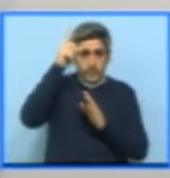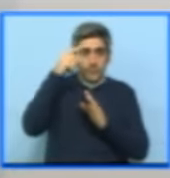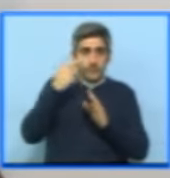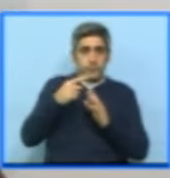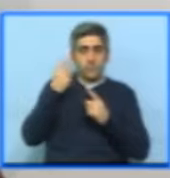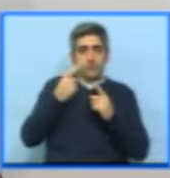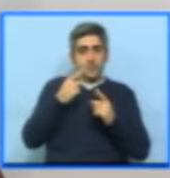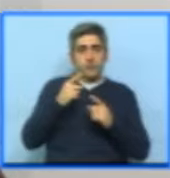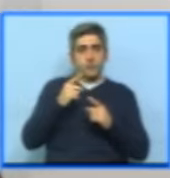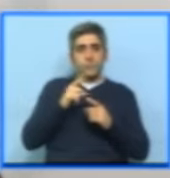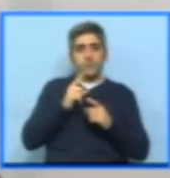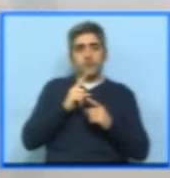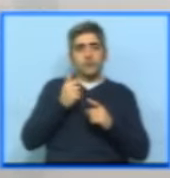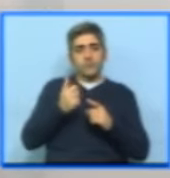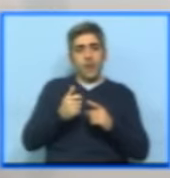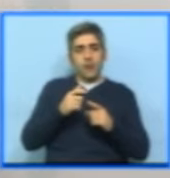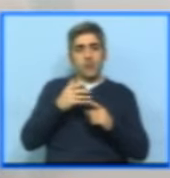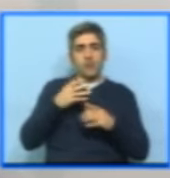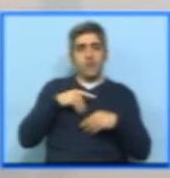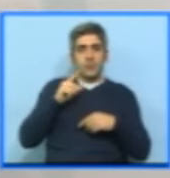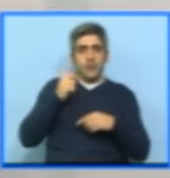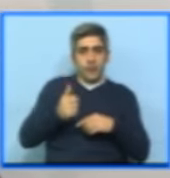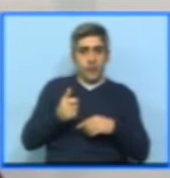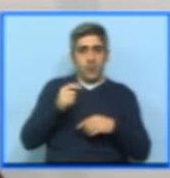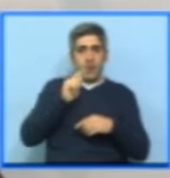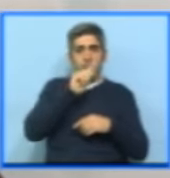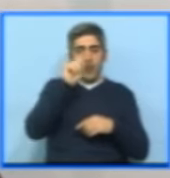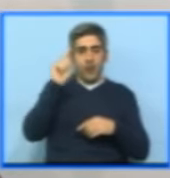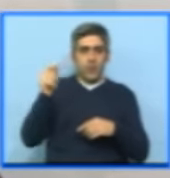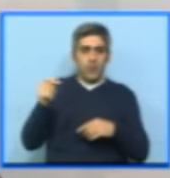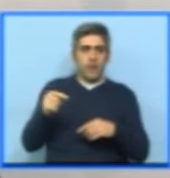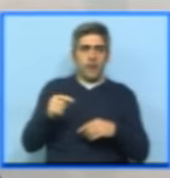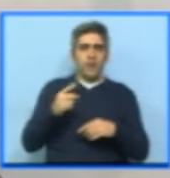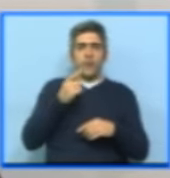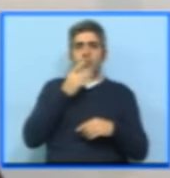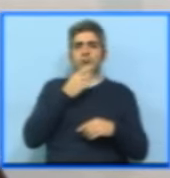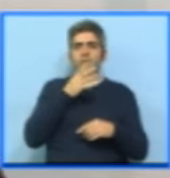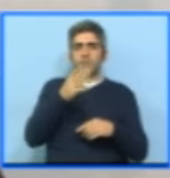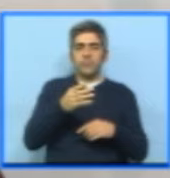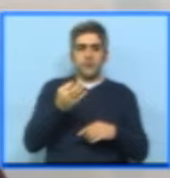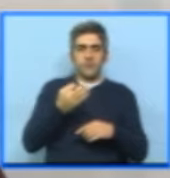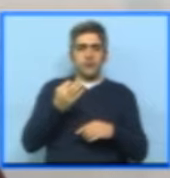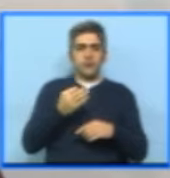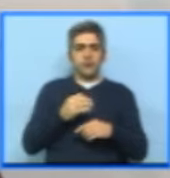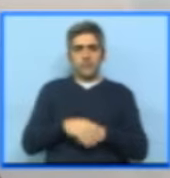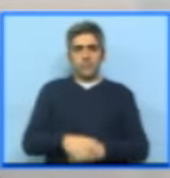alguns até nem levam muito a bem isso, não é? Quer dizer, ele um dia disse...